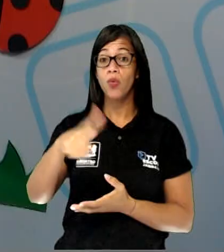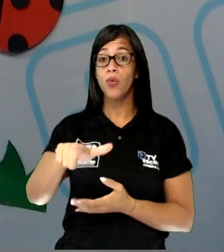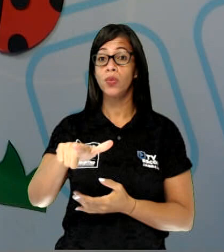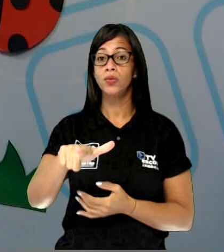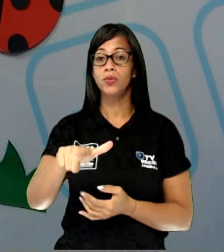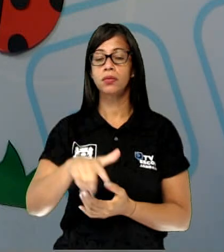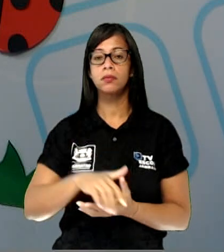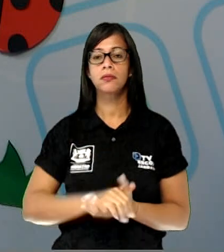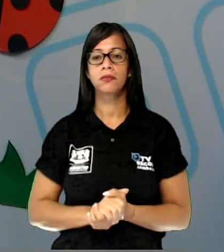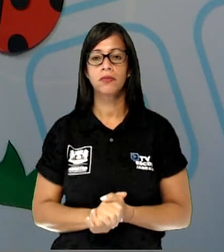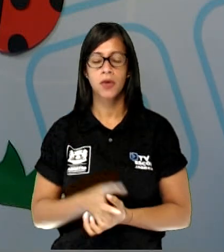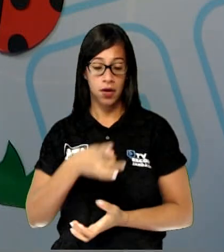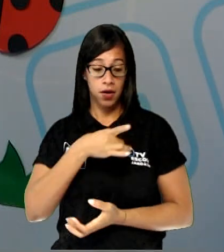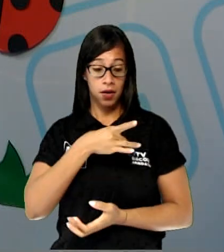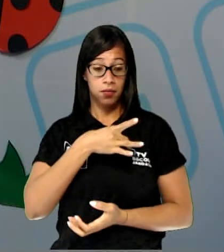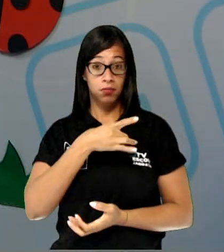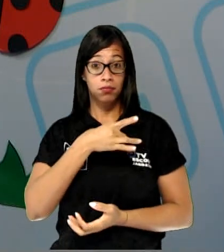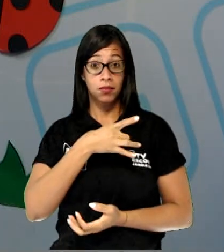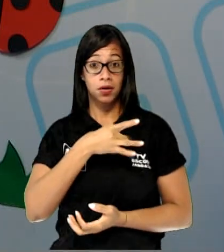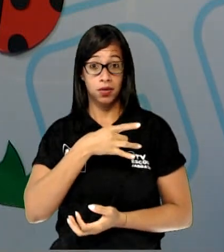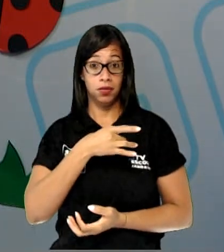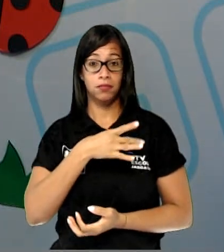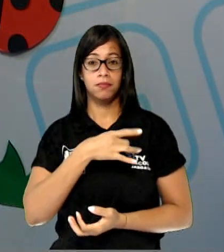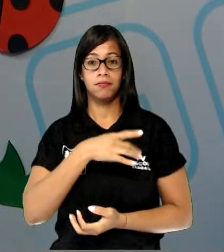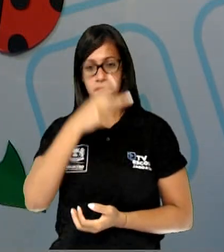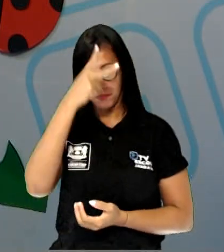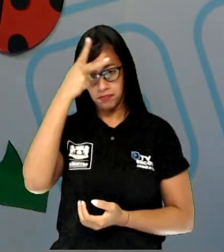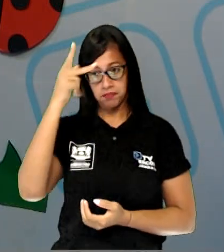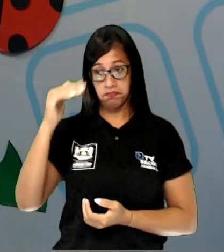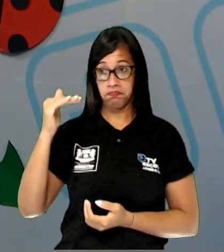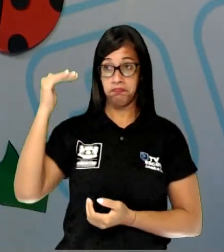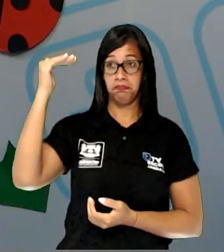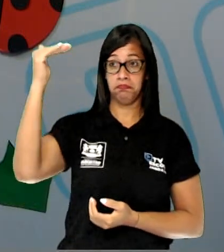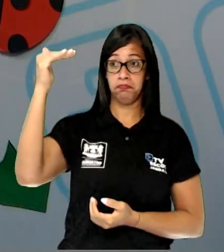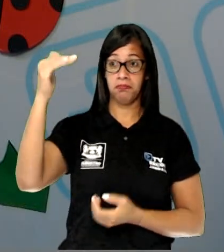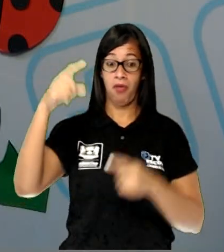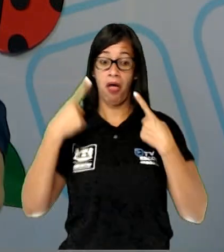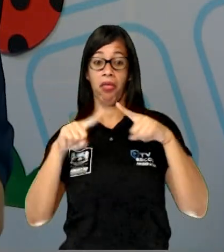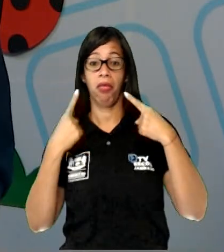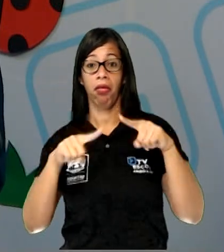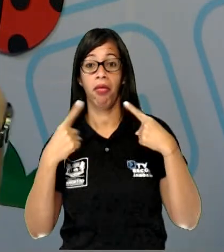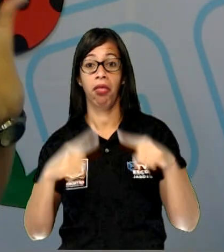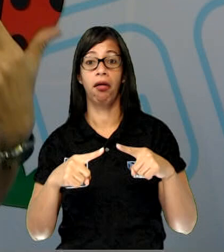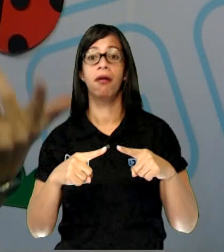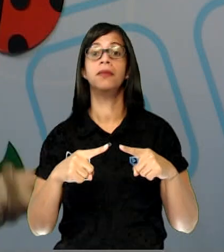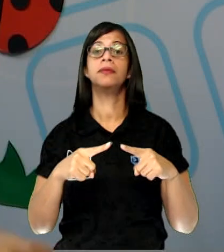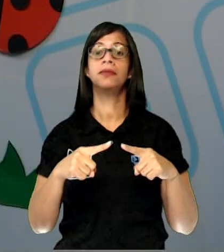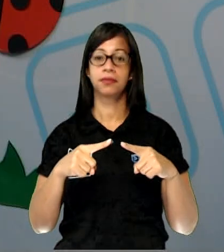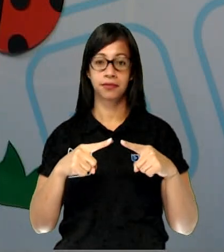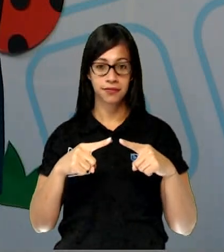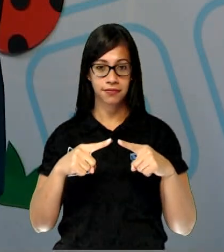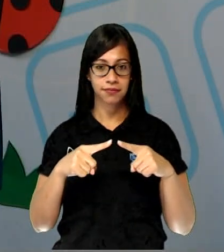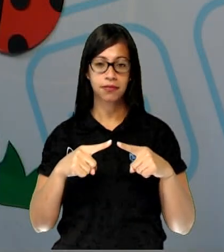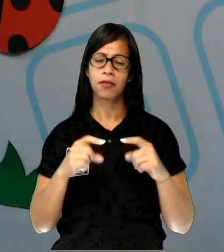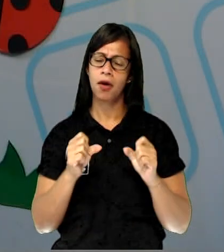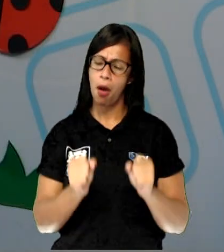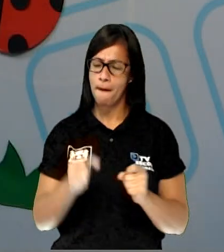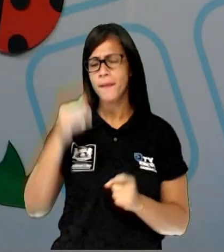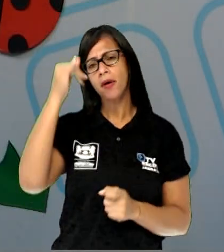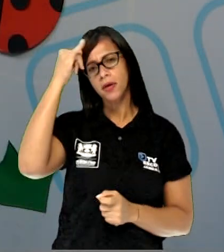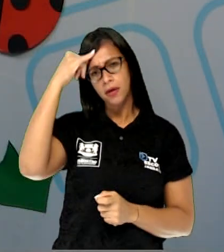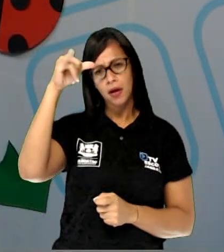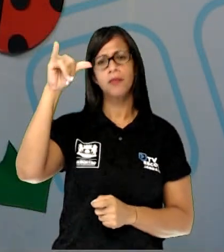Medo que algum adulto brigue com você. Bom, nós podemos evitar alguns